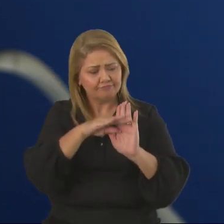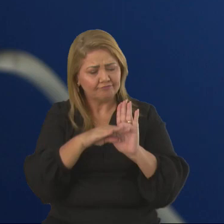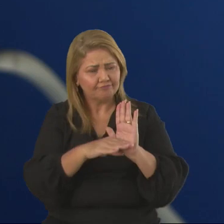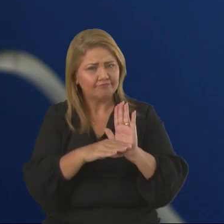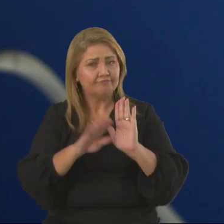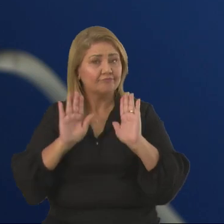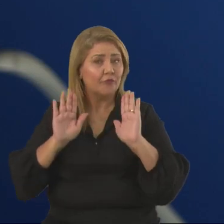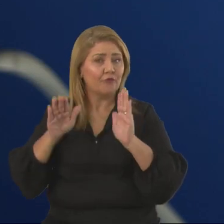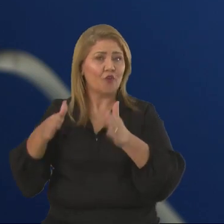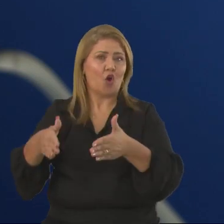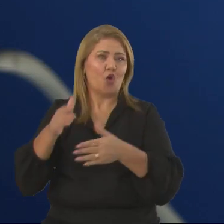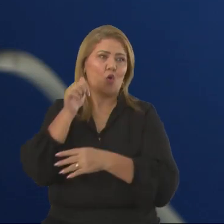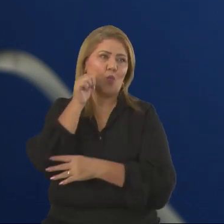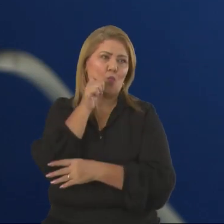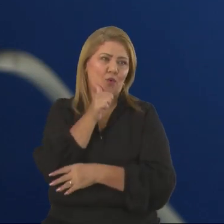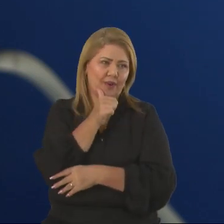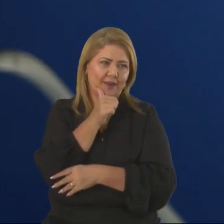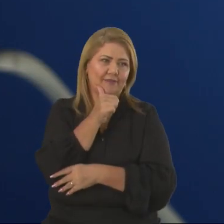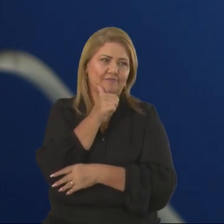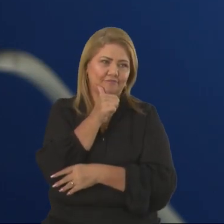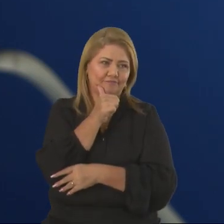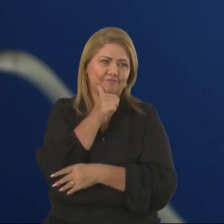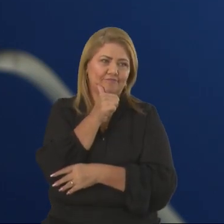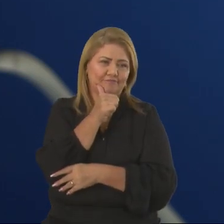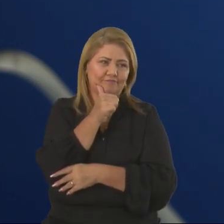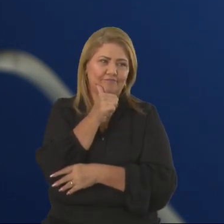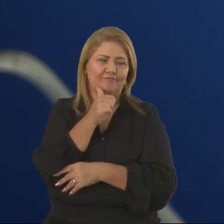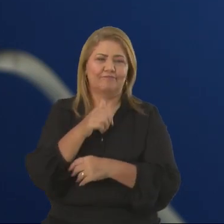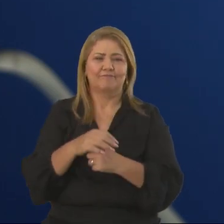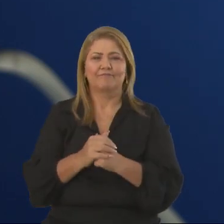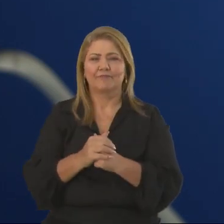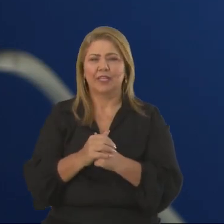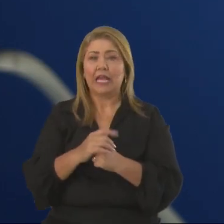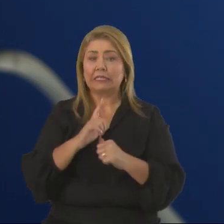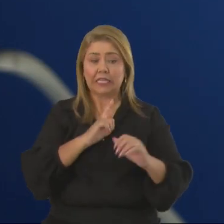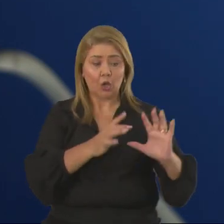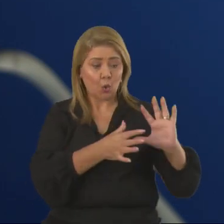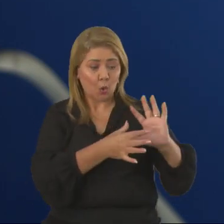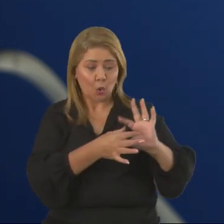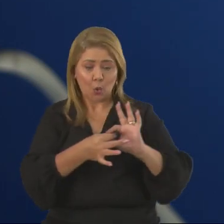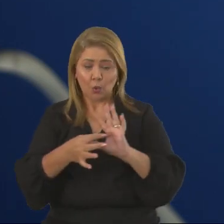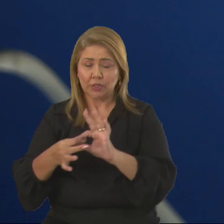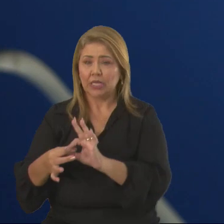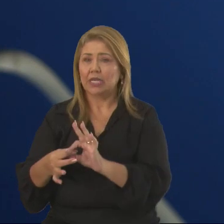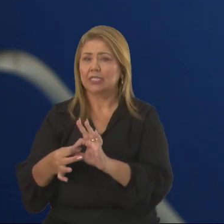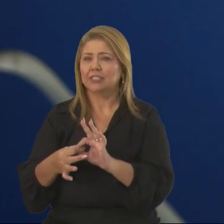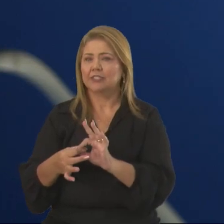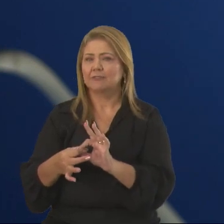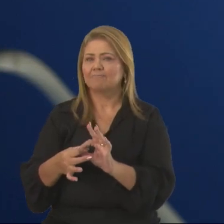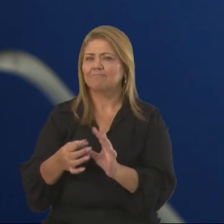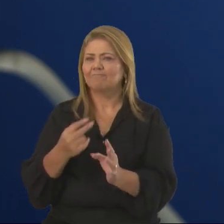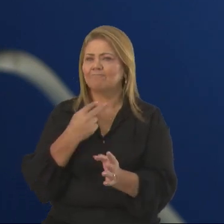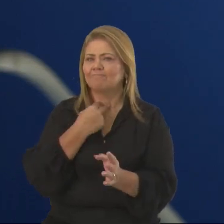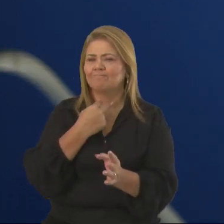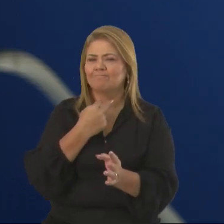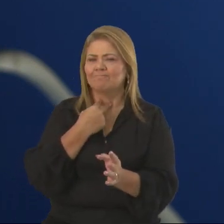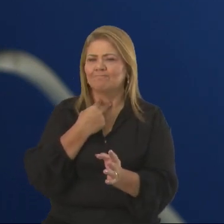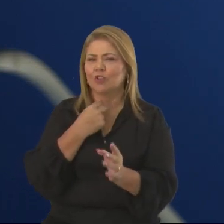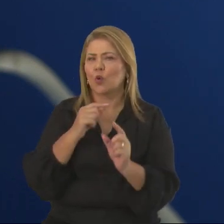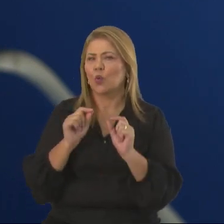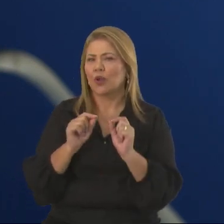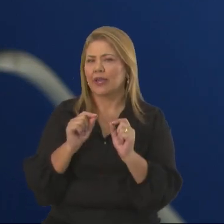mulheres. E nesse contexto, eu não poderia deixar de mencionar